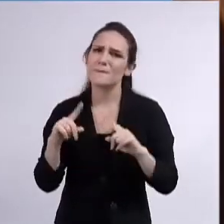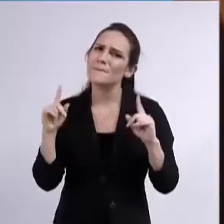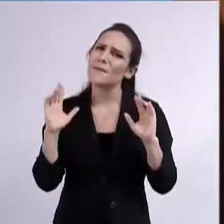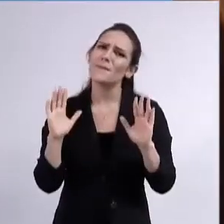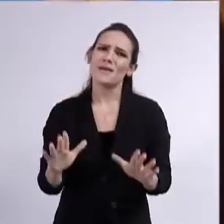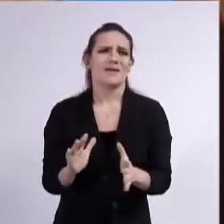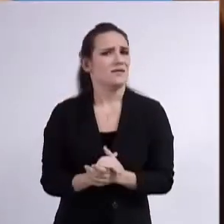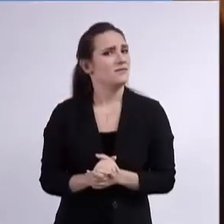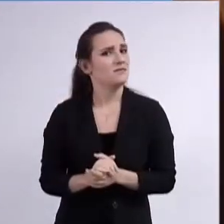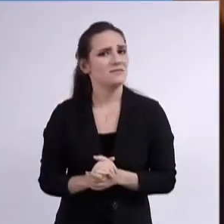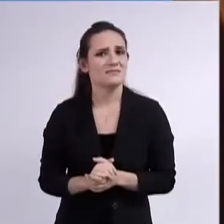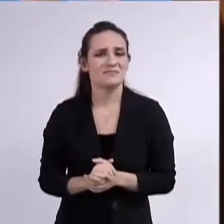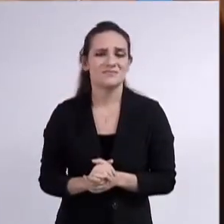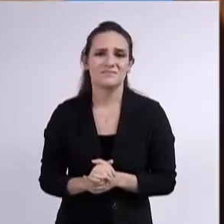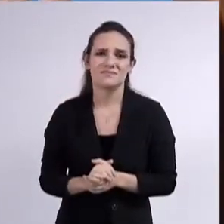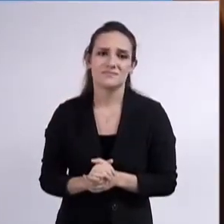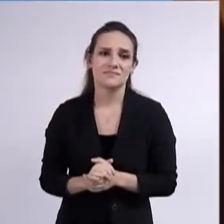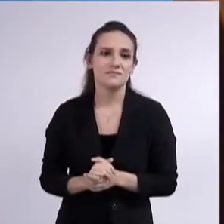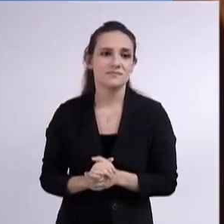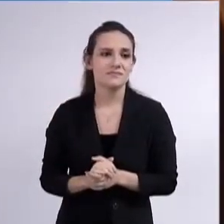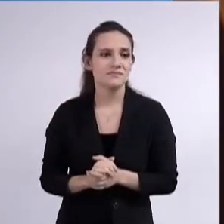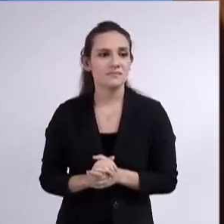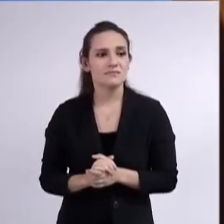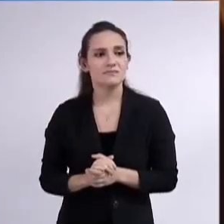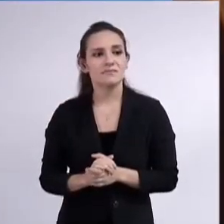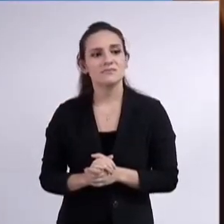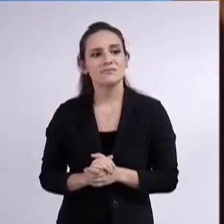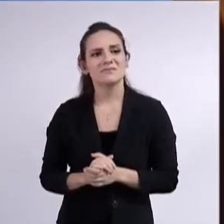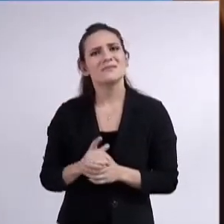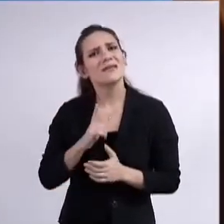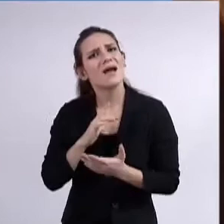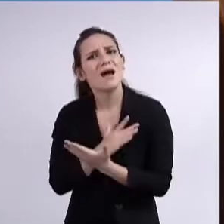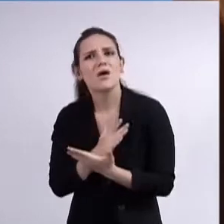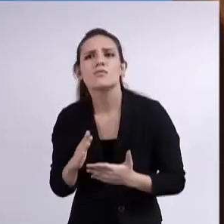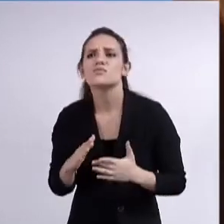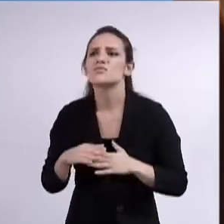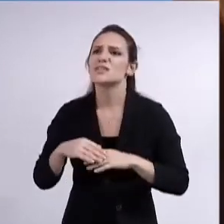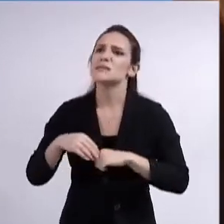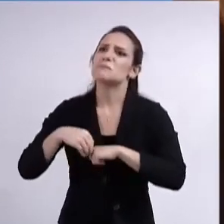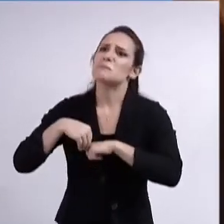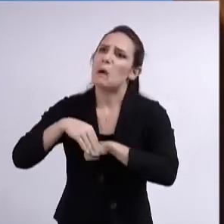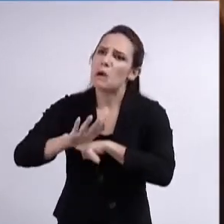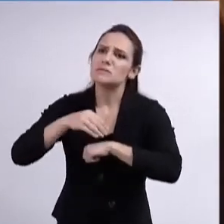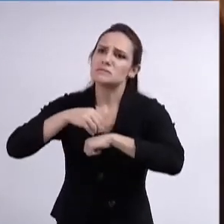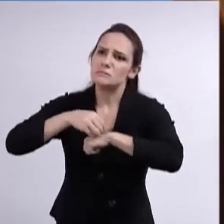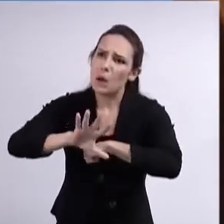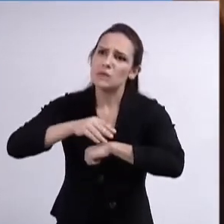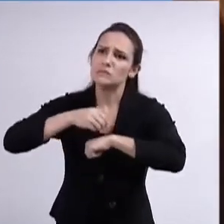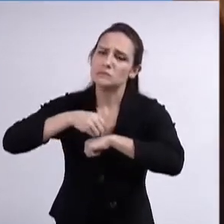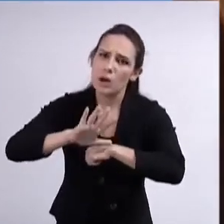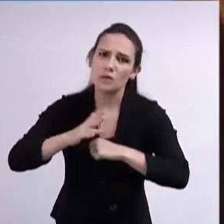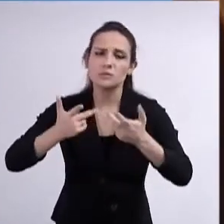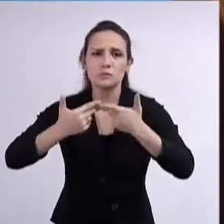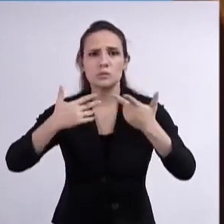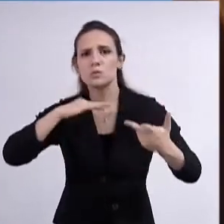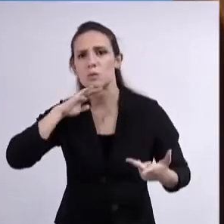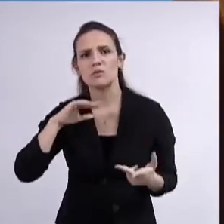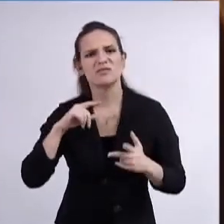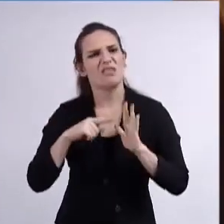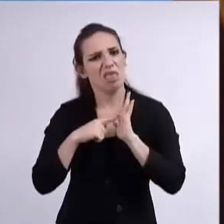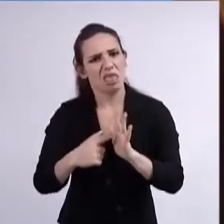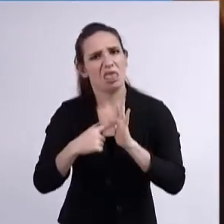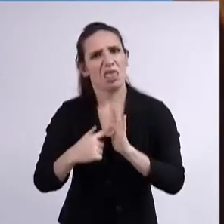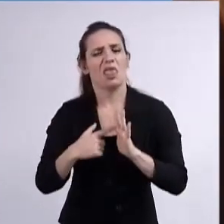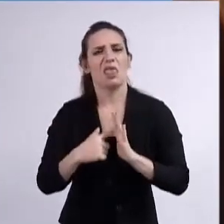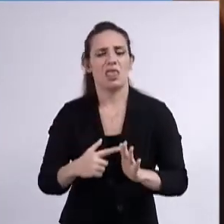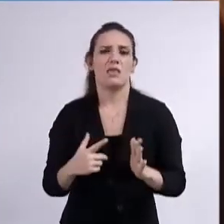das vezes, não todos os canais de televisão, mas tem passado tanta coisa ruim, deputado Gerson Claro, que eu fico a imaginar